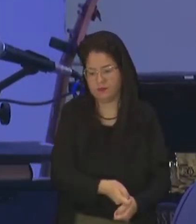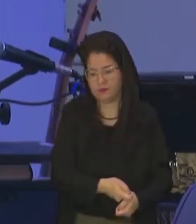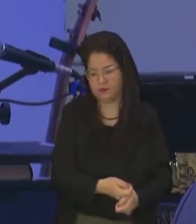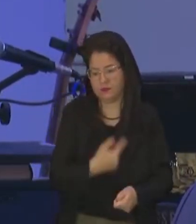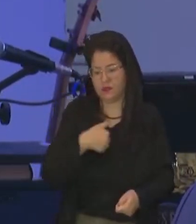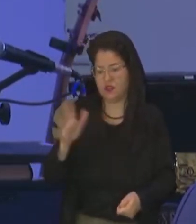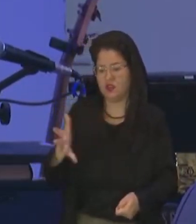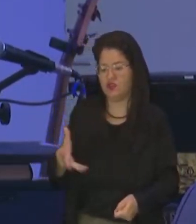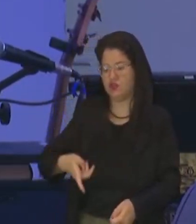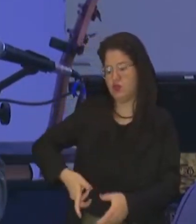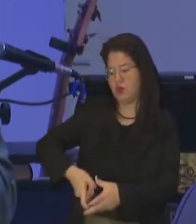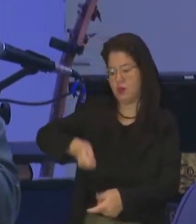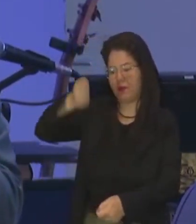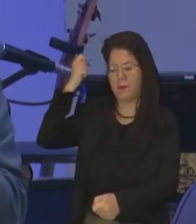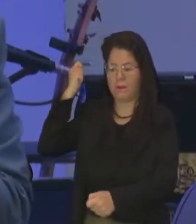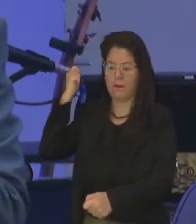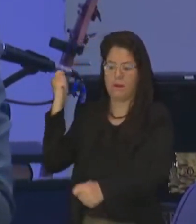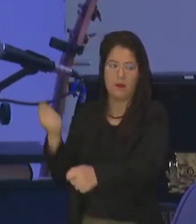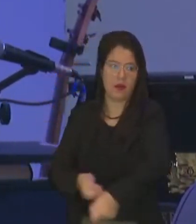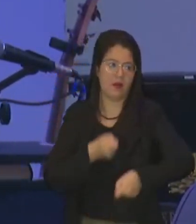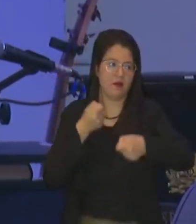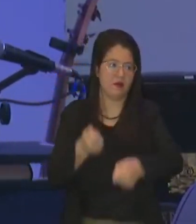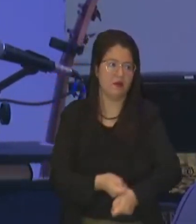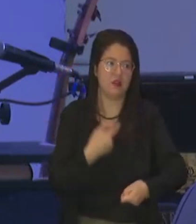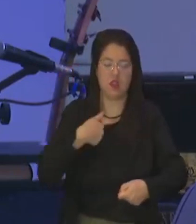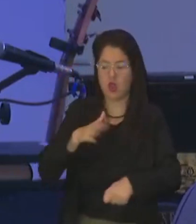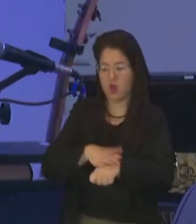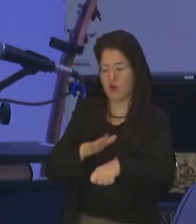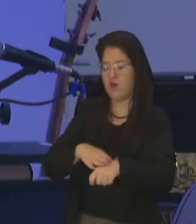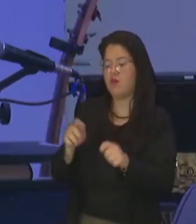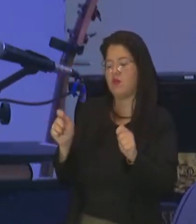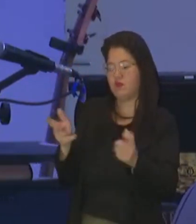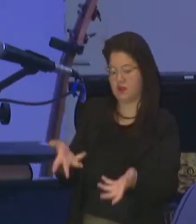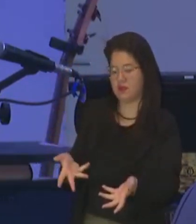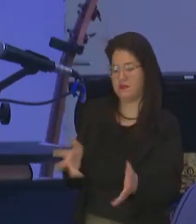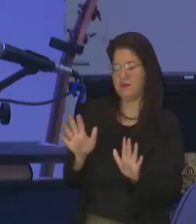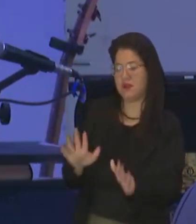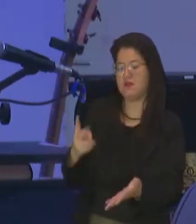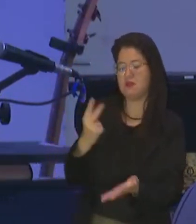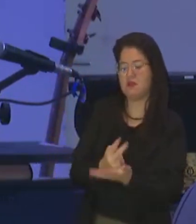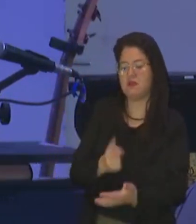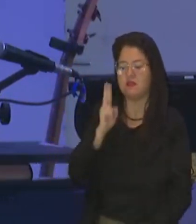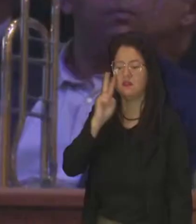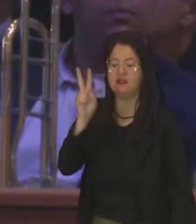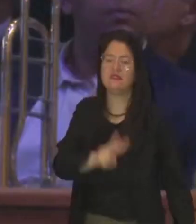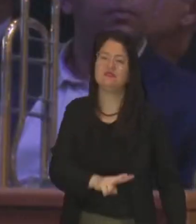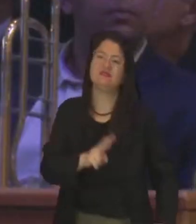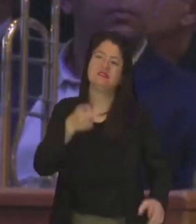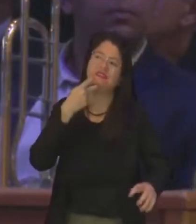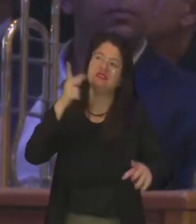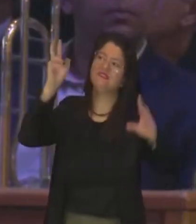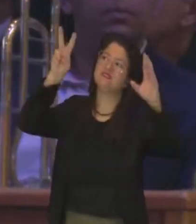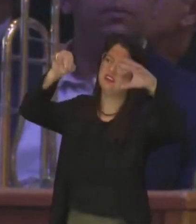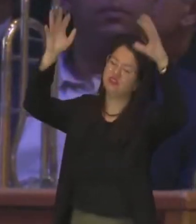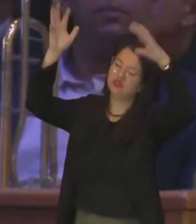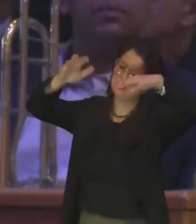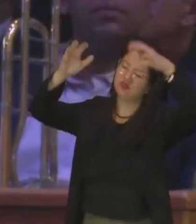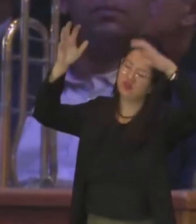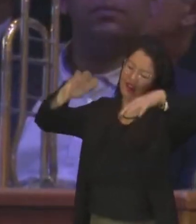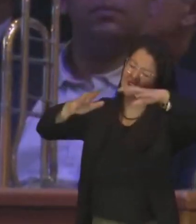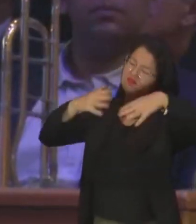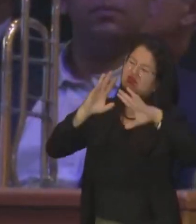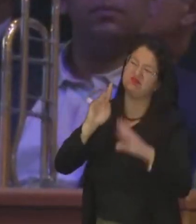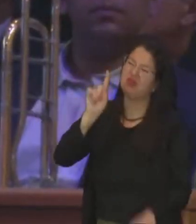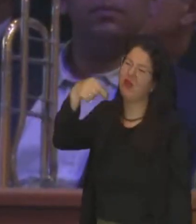Eu já estou com a pá na mão, com a enxada na mão. Eu vou fazer. Mas mesmo assim eu posso olhar assim: vai chover. Acho que eu vou deixar para